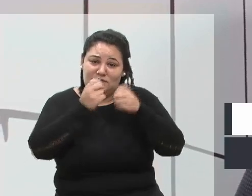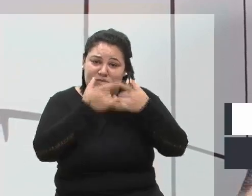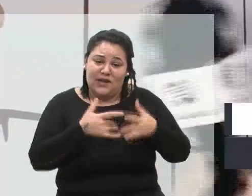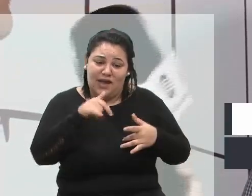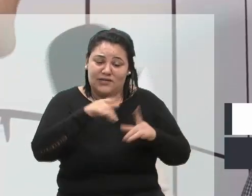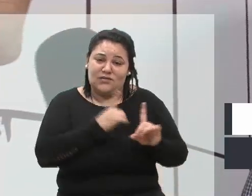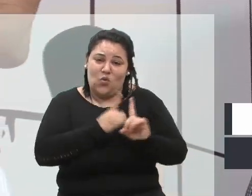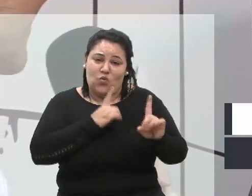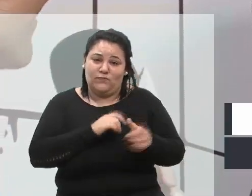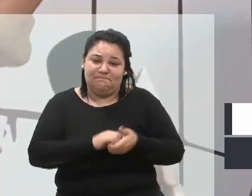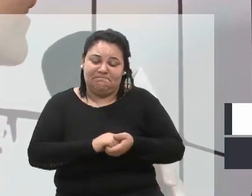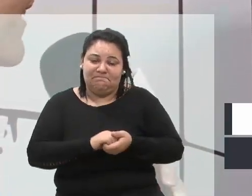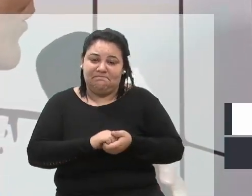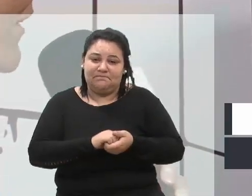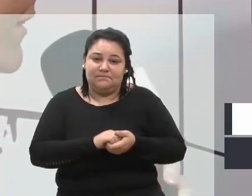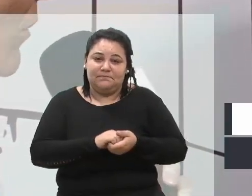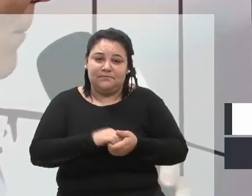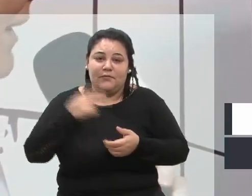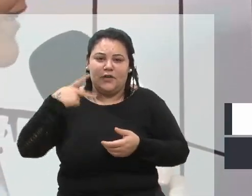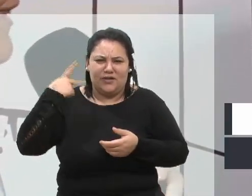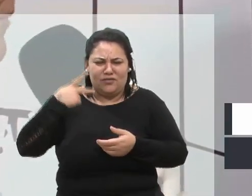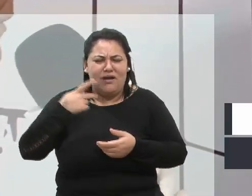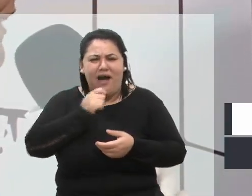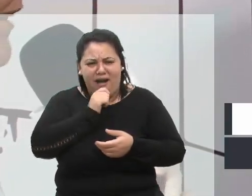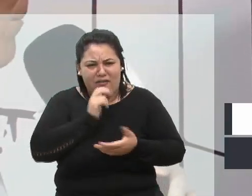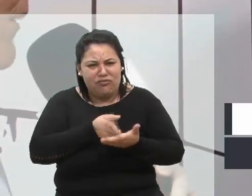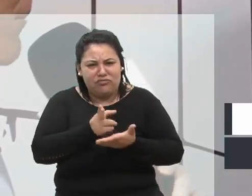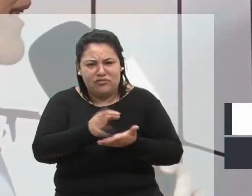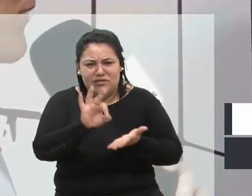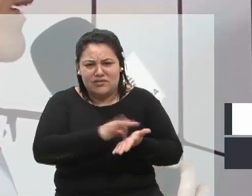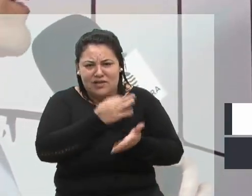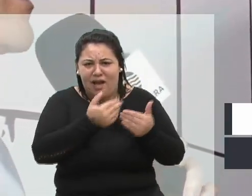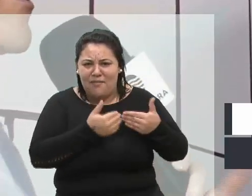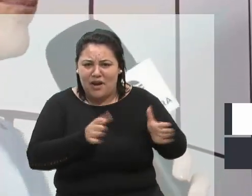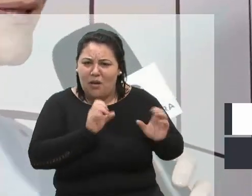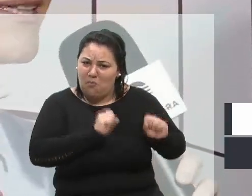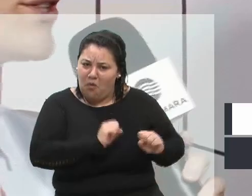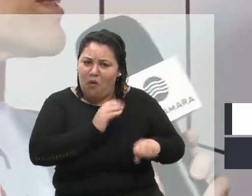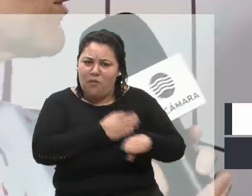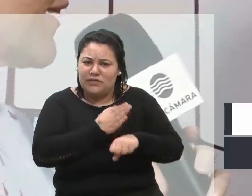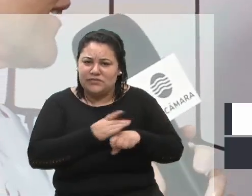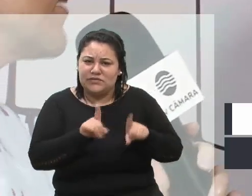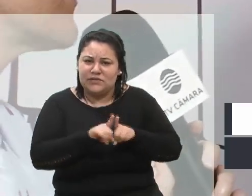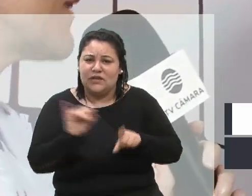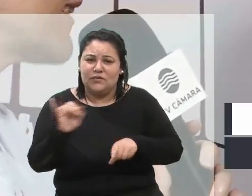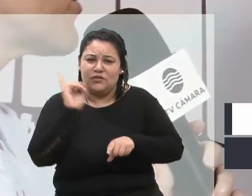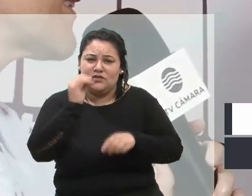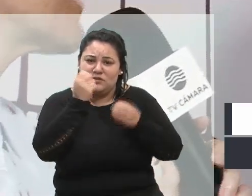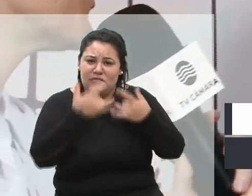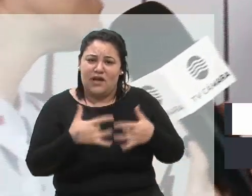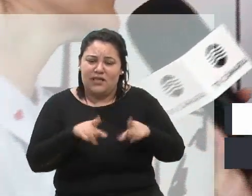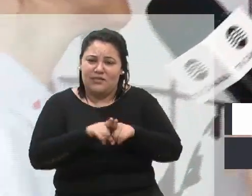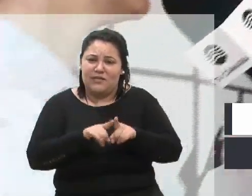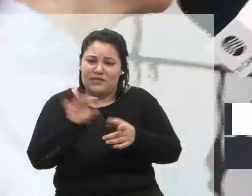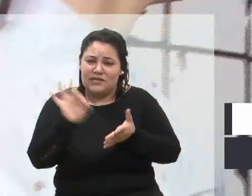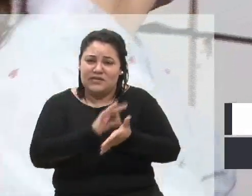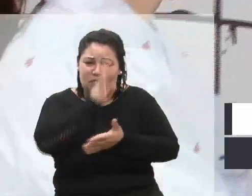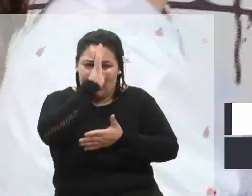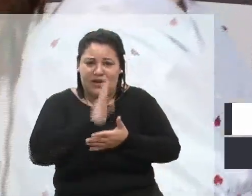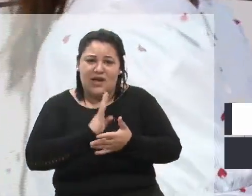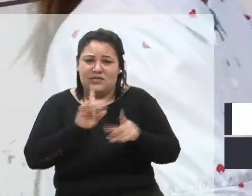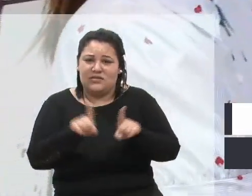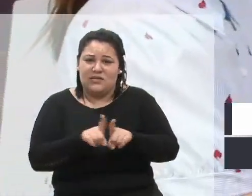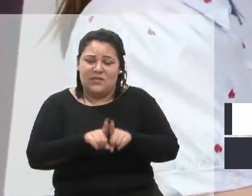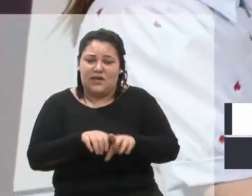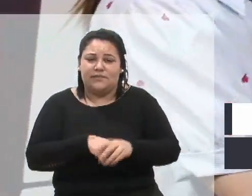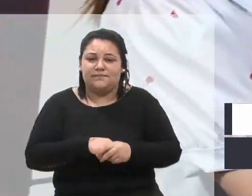encontro. Vereador, ainda as inscrições estão abertas, as pessoas ainda podem participar. É importante ressaltar que são inscrições gratuitas também, né?